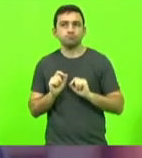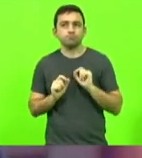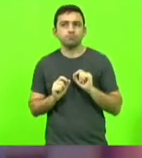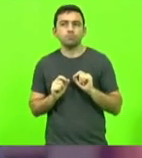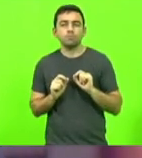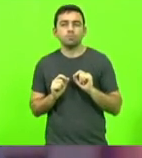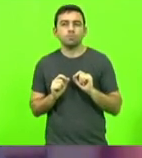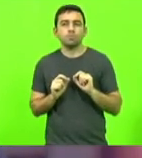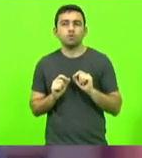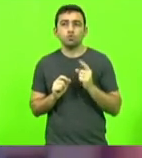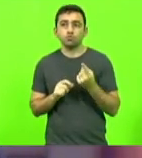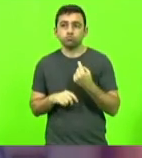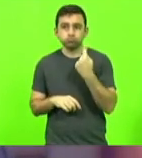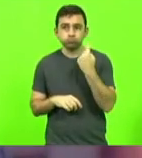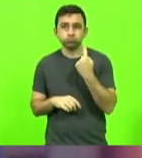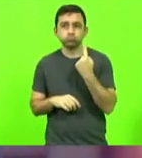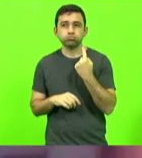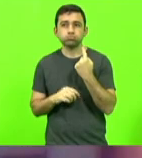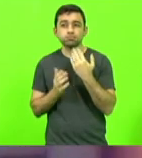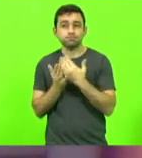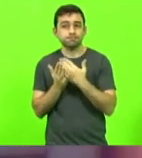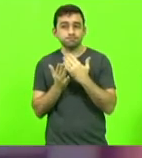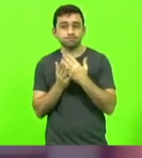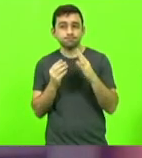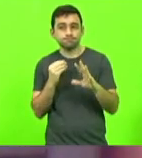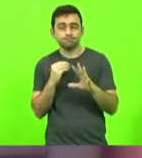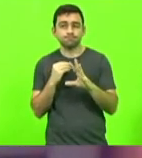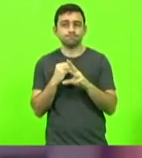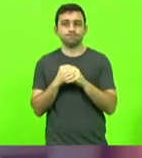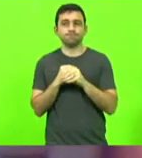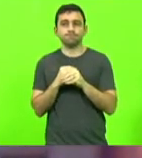dos aspectos que foram incorporados aqui